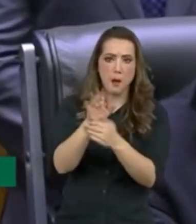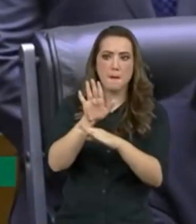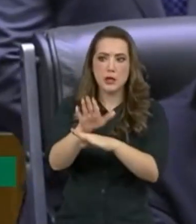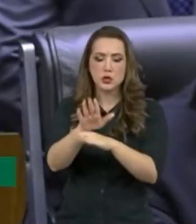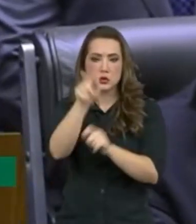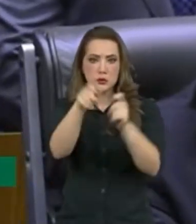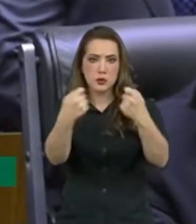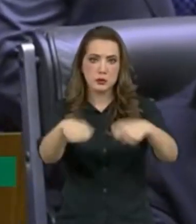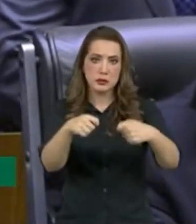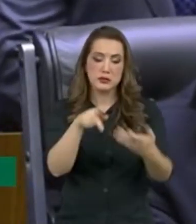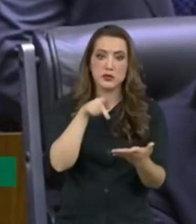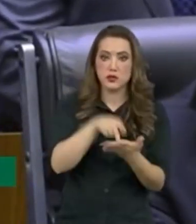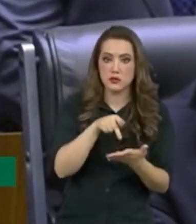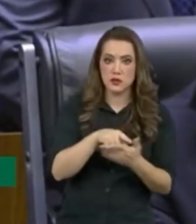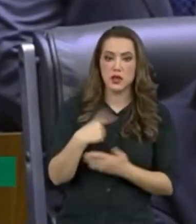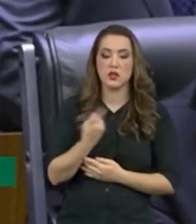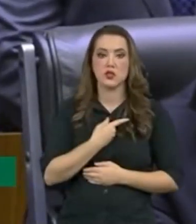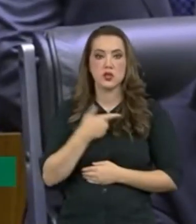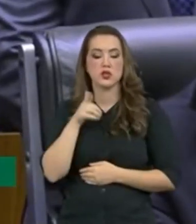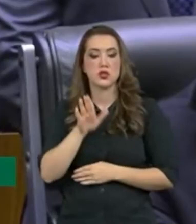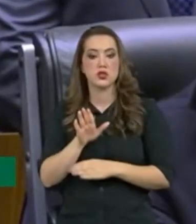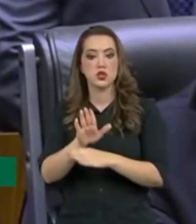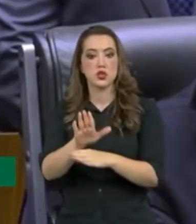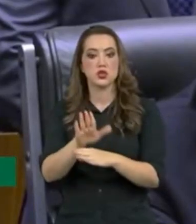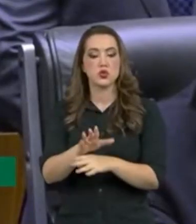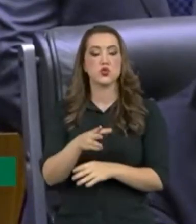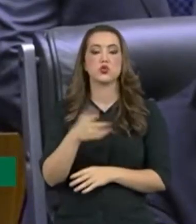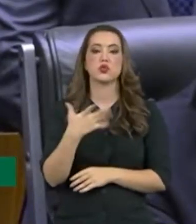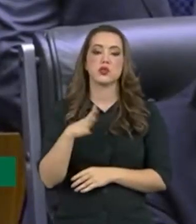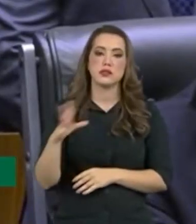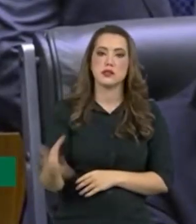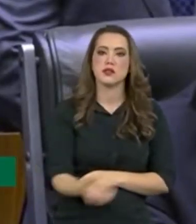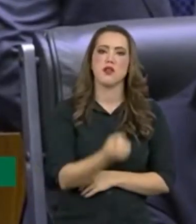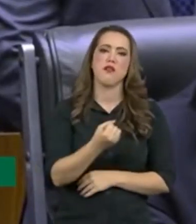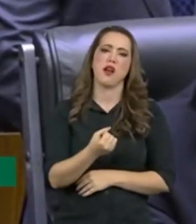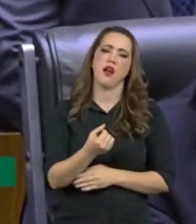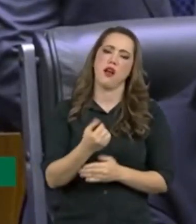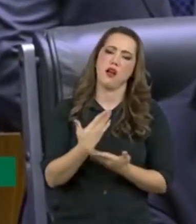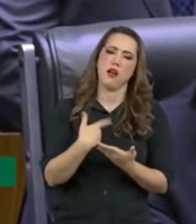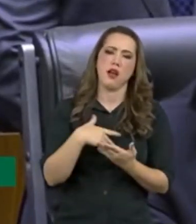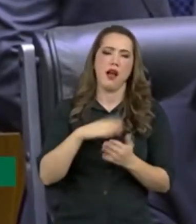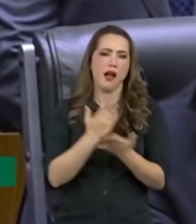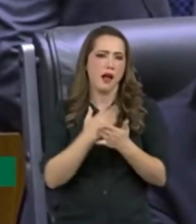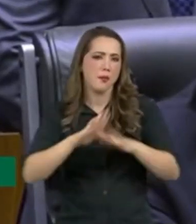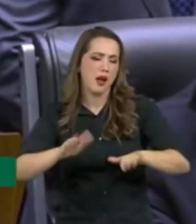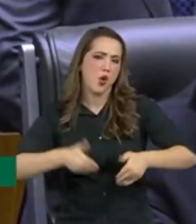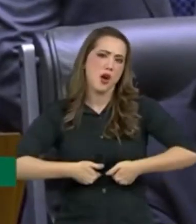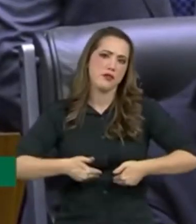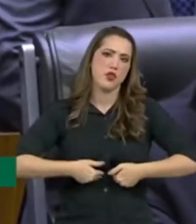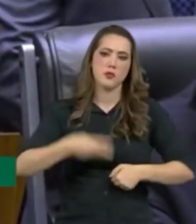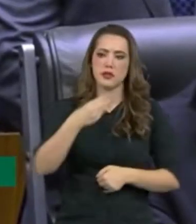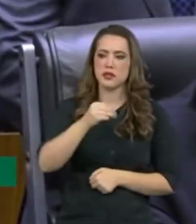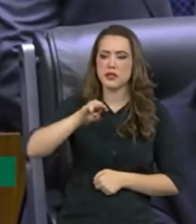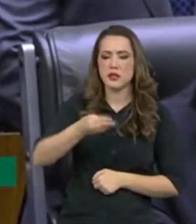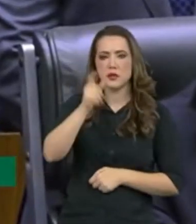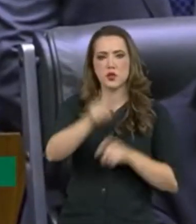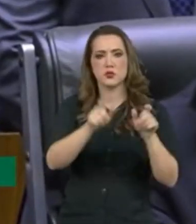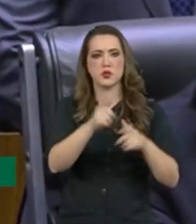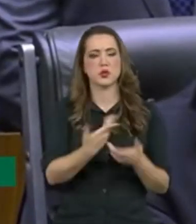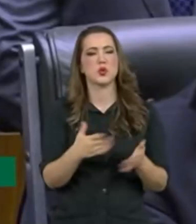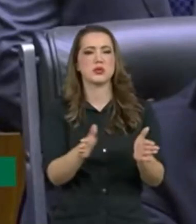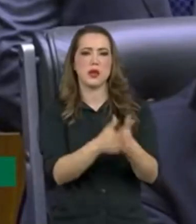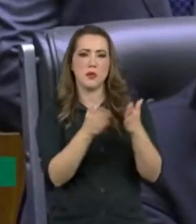Nossas primeiras ações visam resgatar da fome 33 milhões de pessoas e resgatar da pobreza mais de 100 milhões